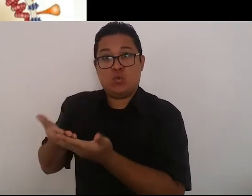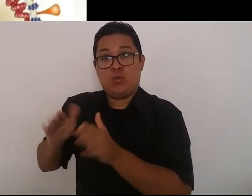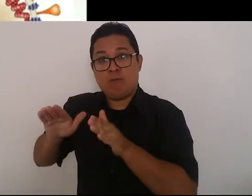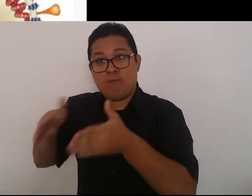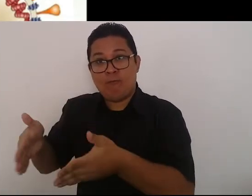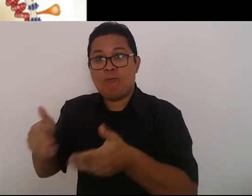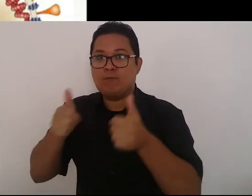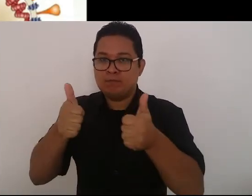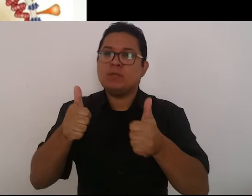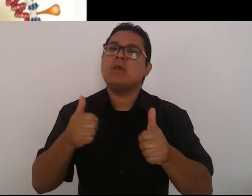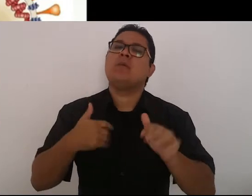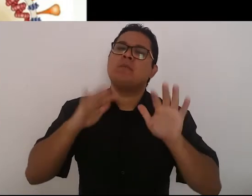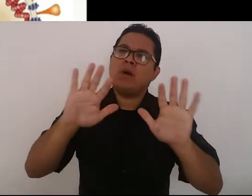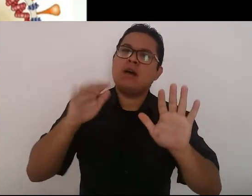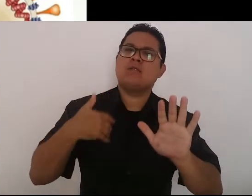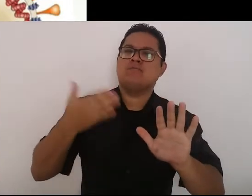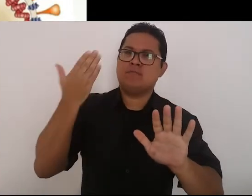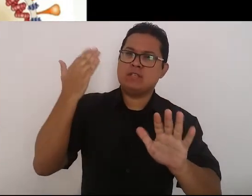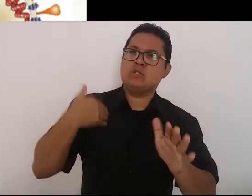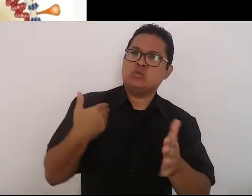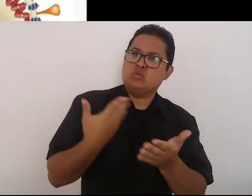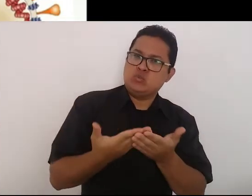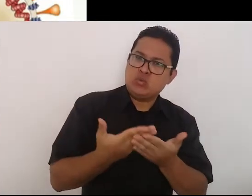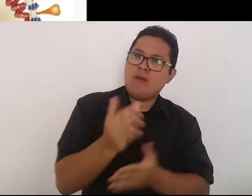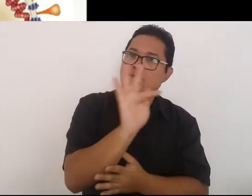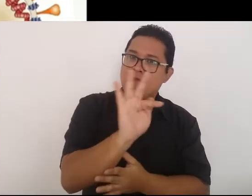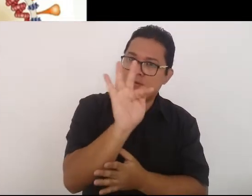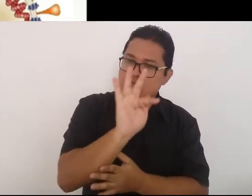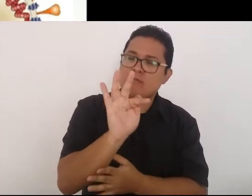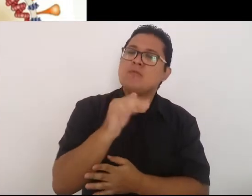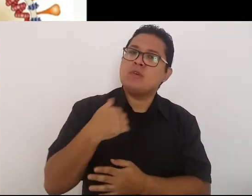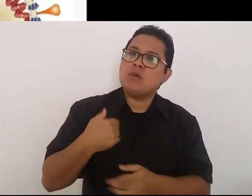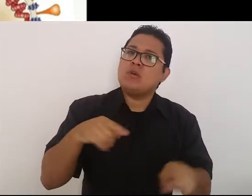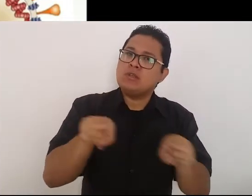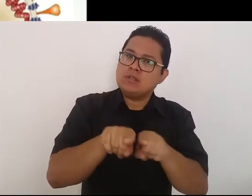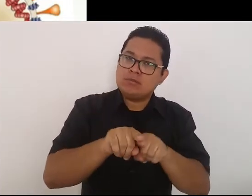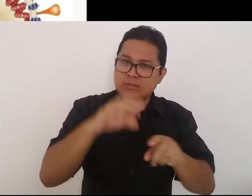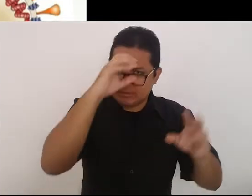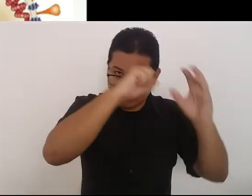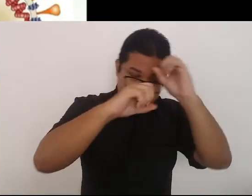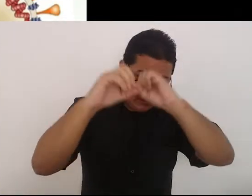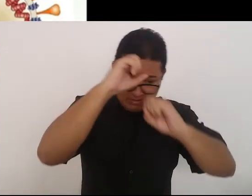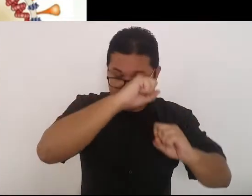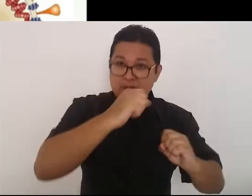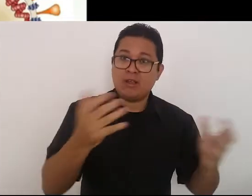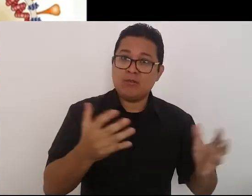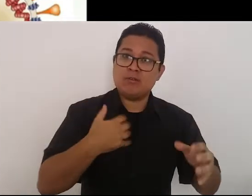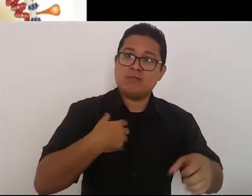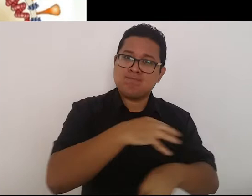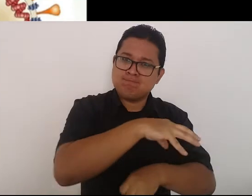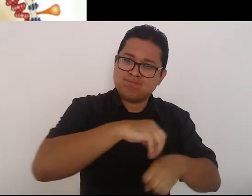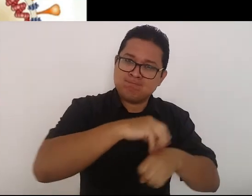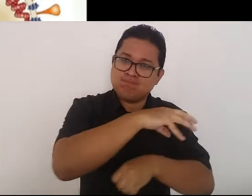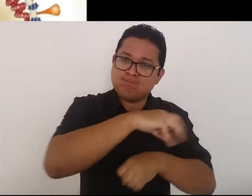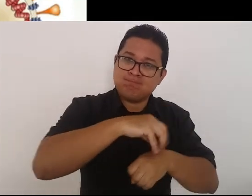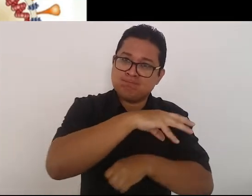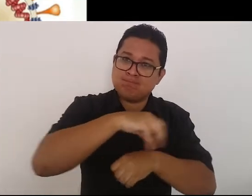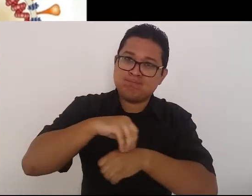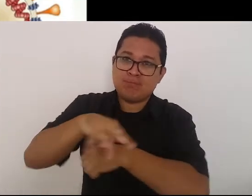eu posso explicar um pouquinho aqui para vocês algumas coisas, esclarecer na medida do